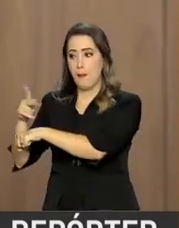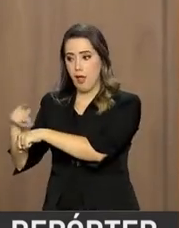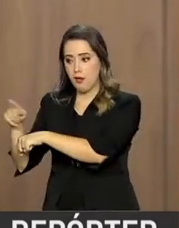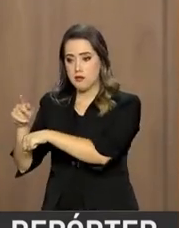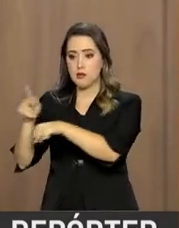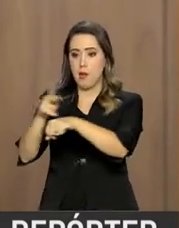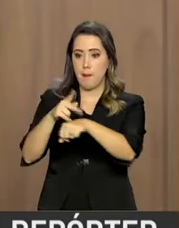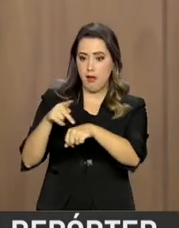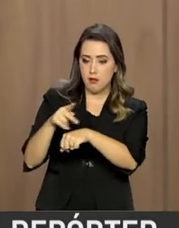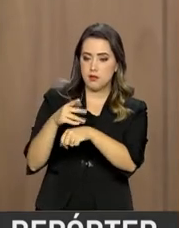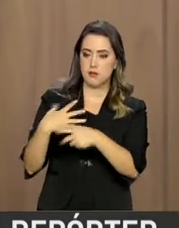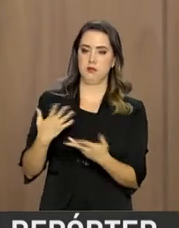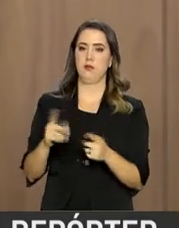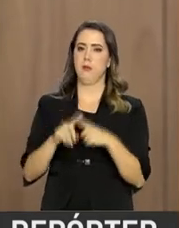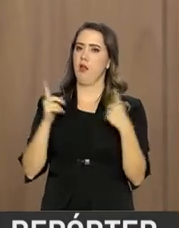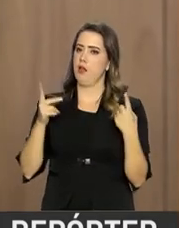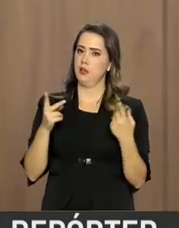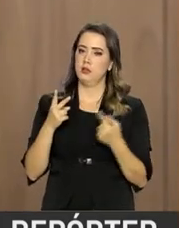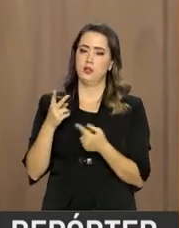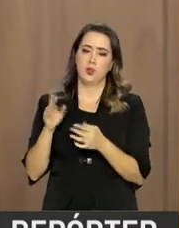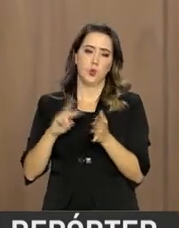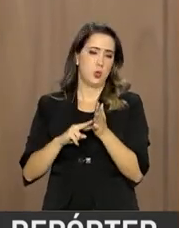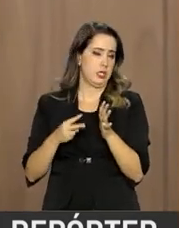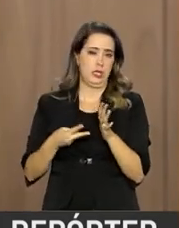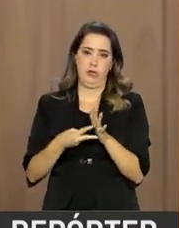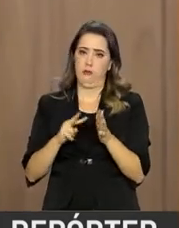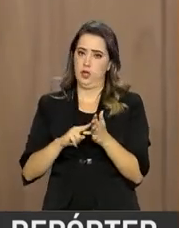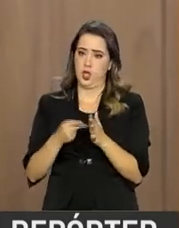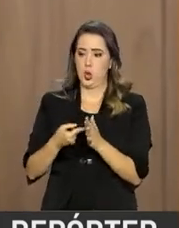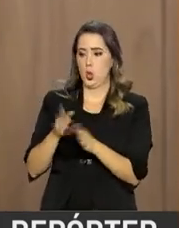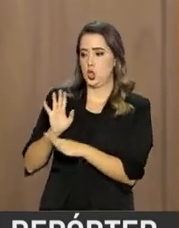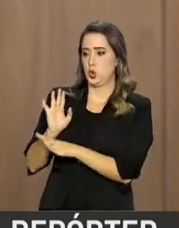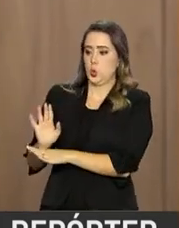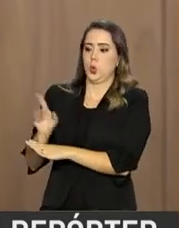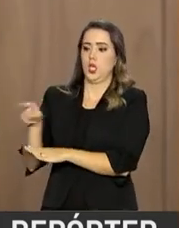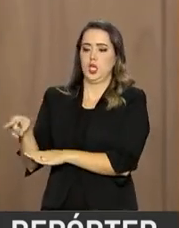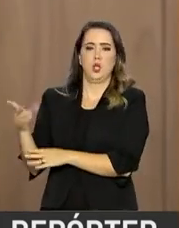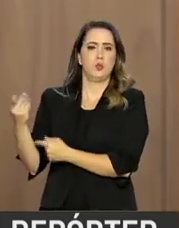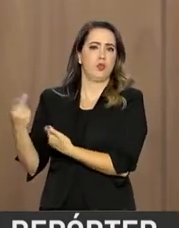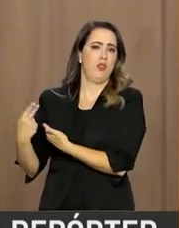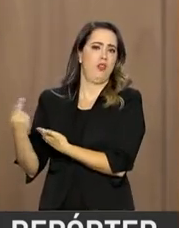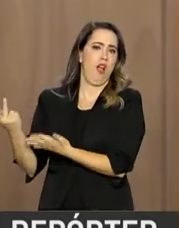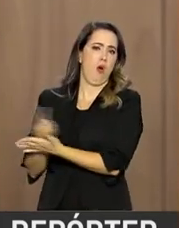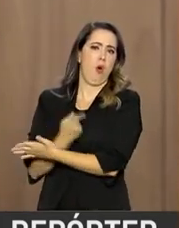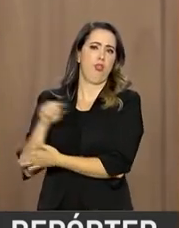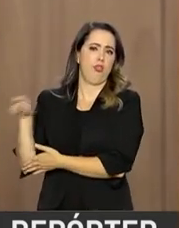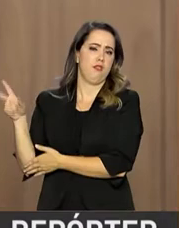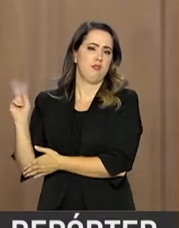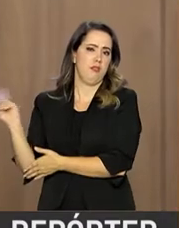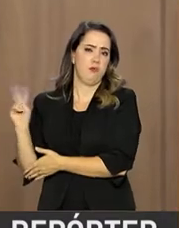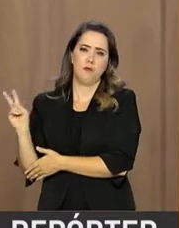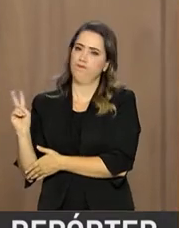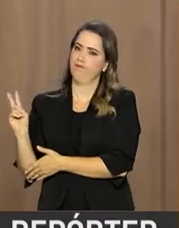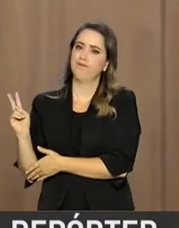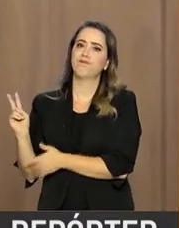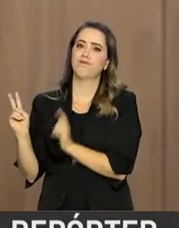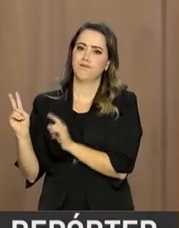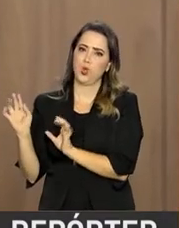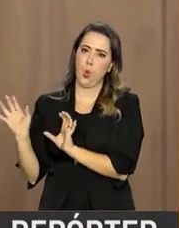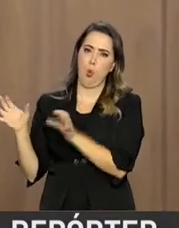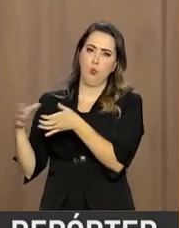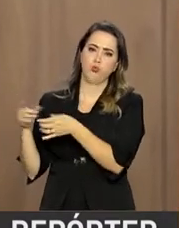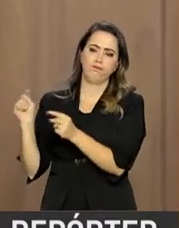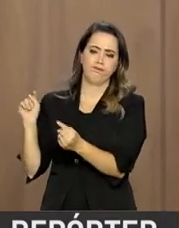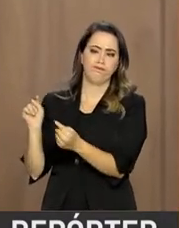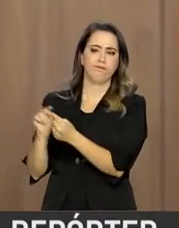mas não significa que nós patrocinamos o que está acontecendo na venezuela sob o foco